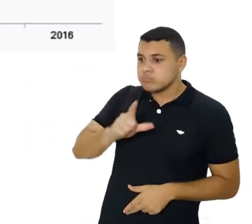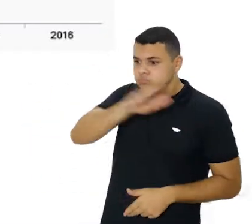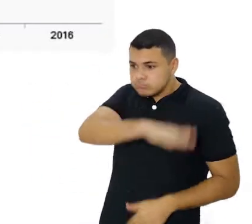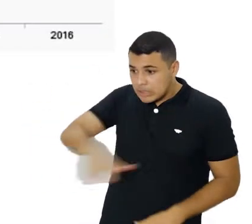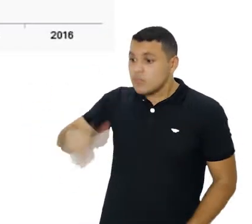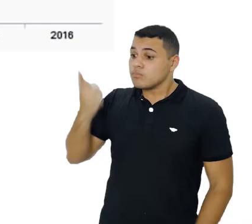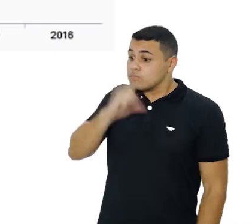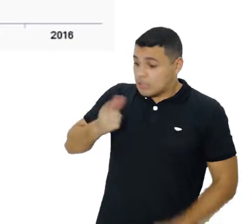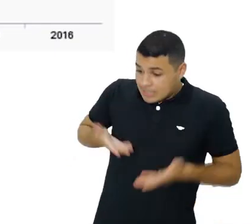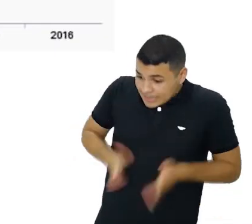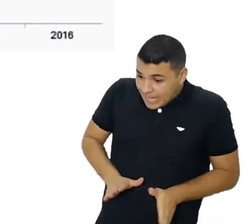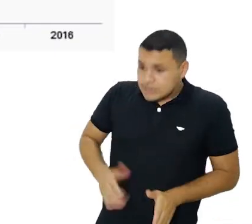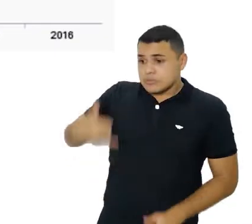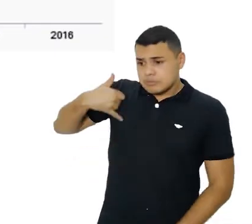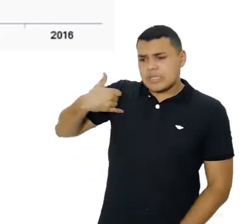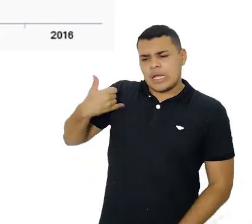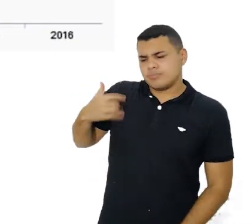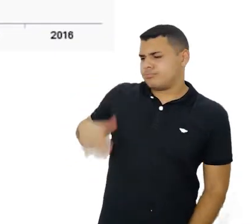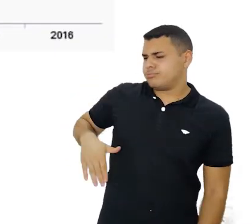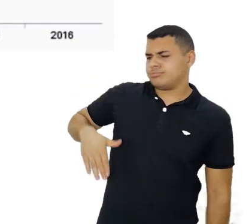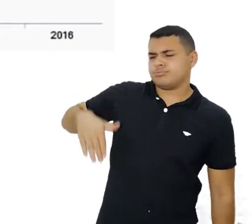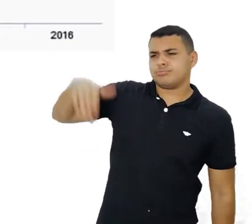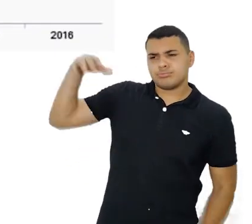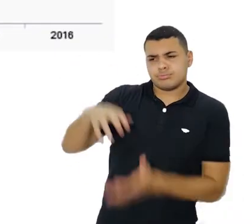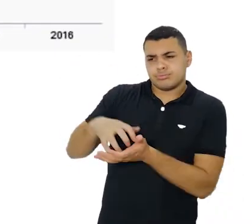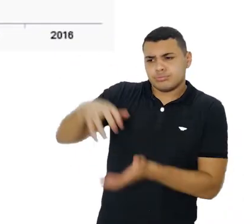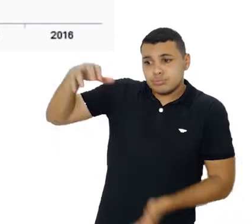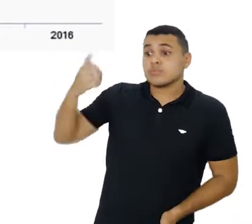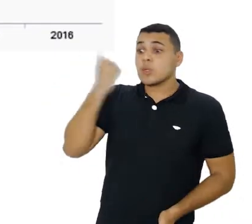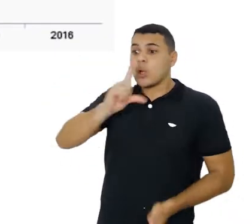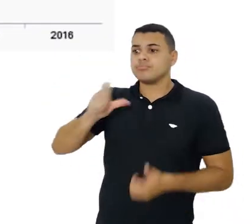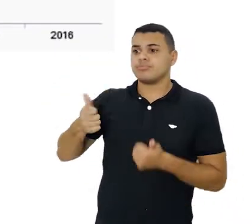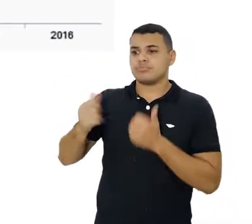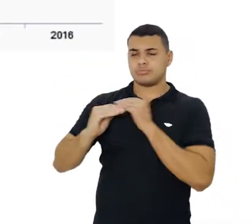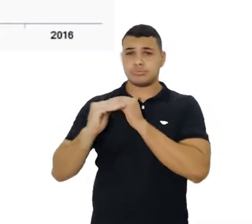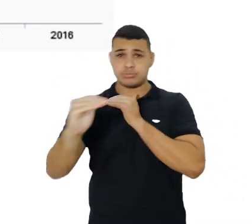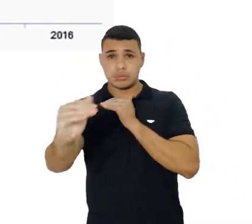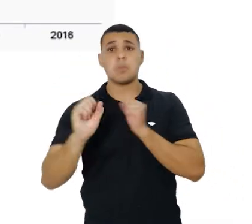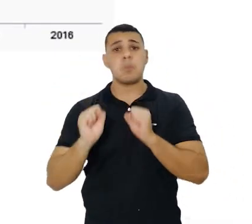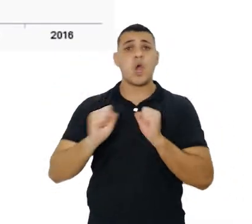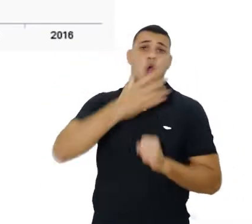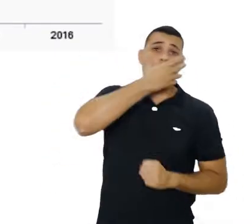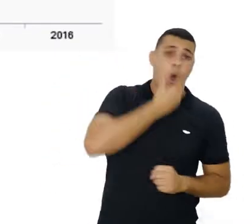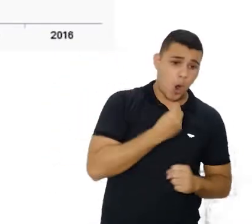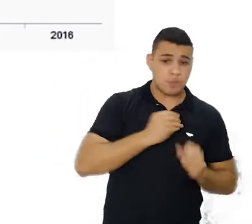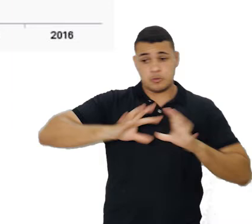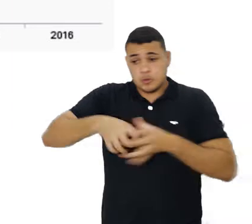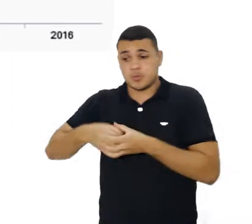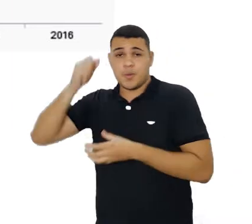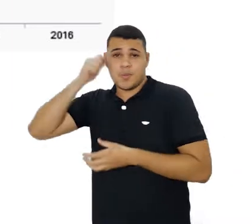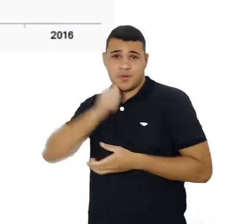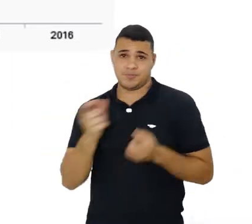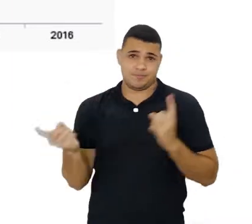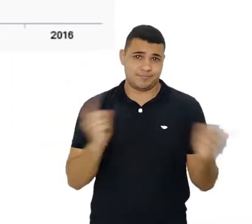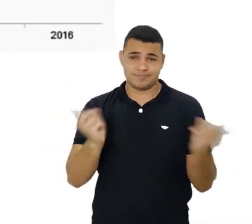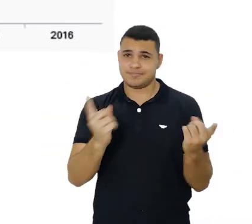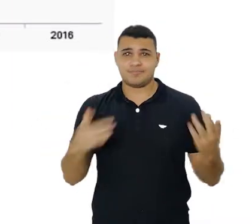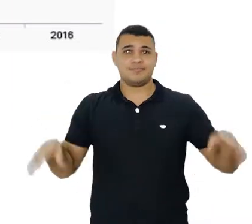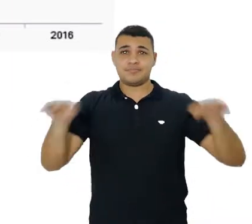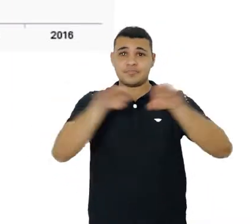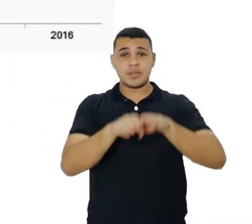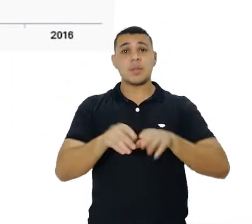expectativa de vida ao nascer no nosso país, tanto para os homens quanto para as mulheres,